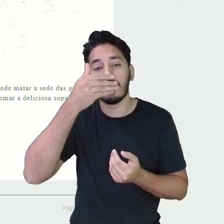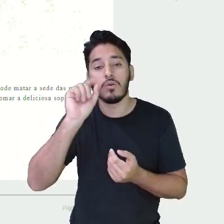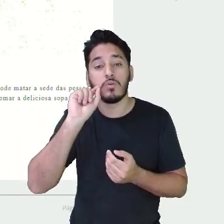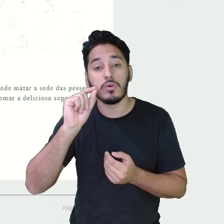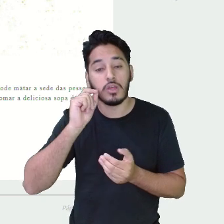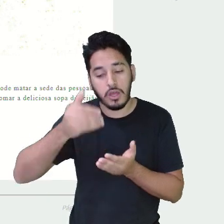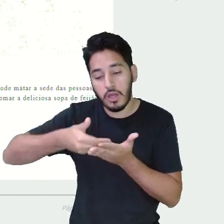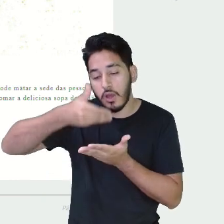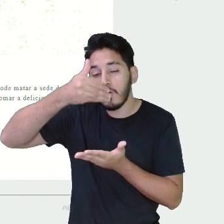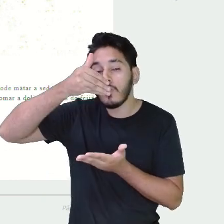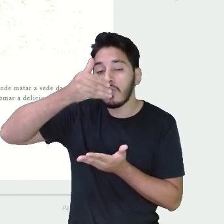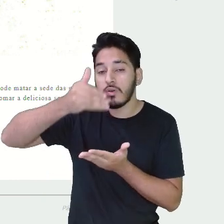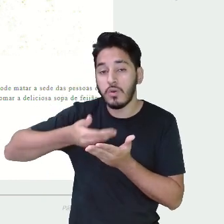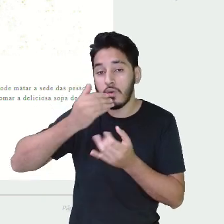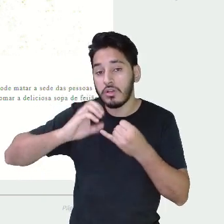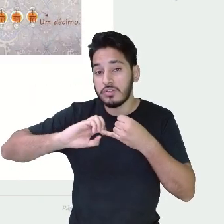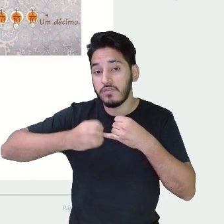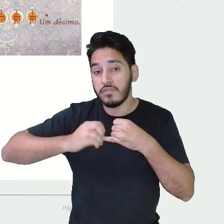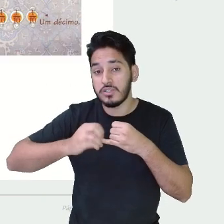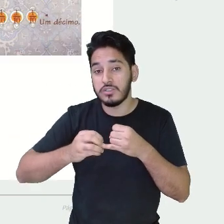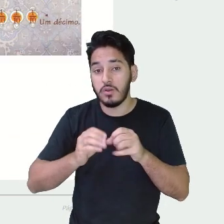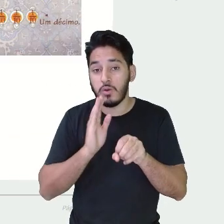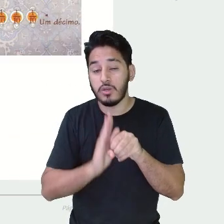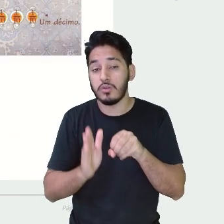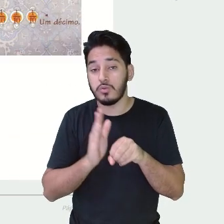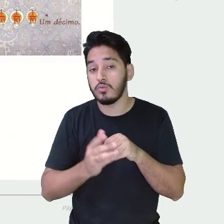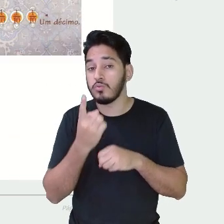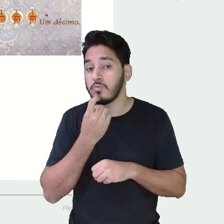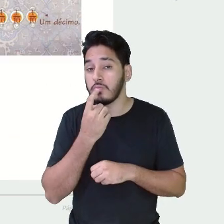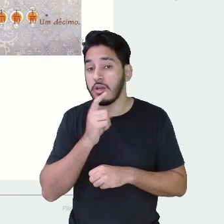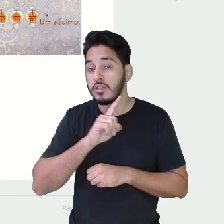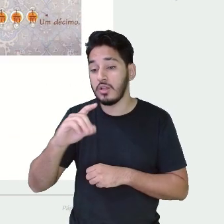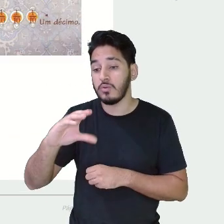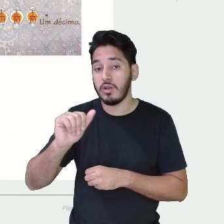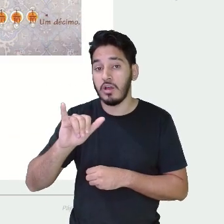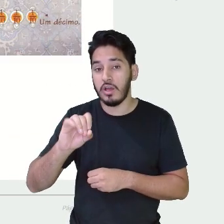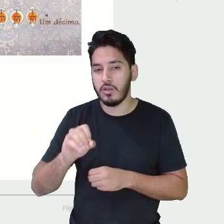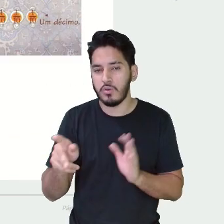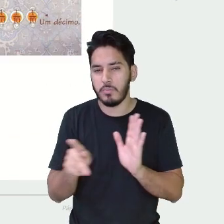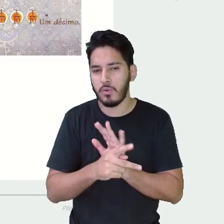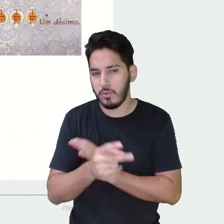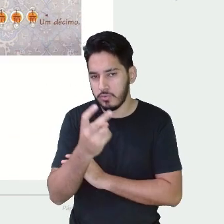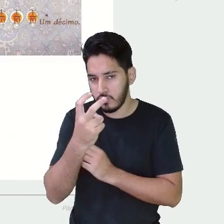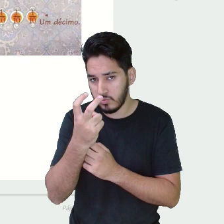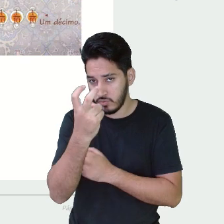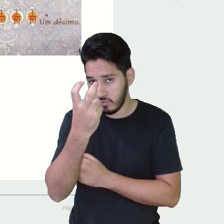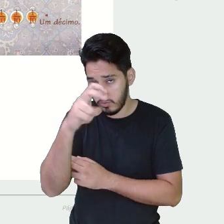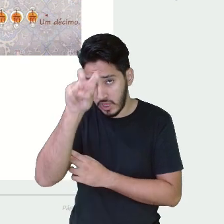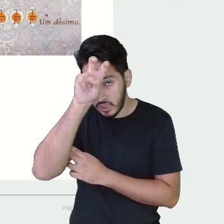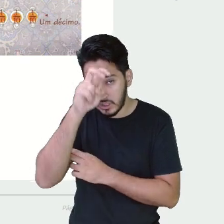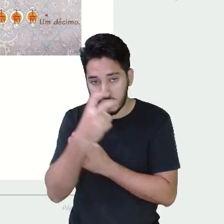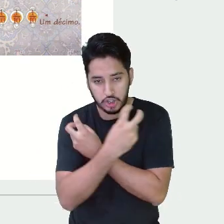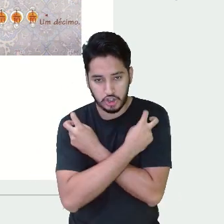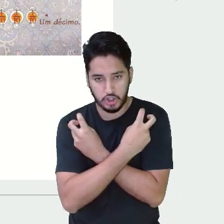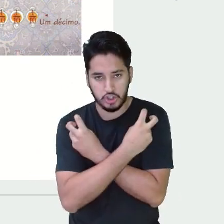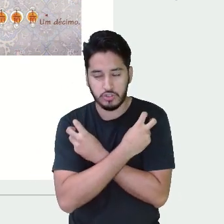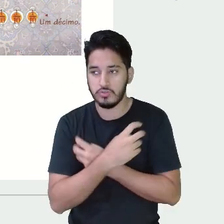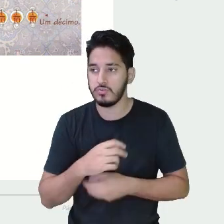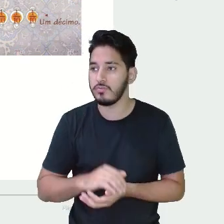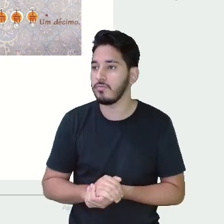deliciosa sopa de feijão e tomate. Estamos no Cairo, capital do Egito. O café da manhã vai ser